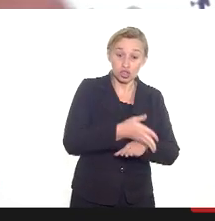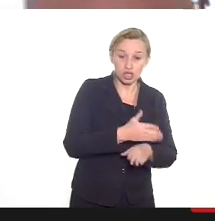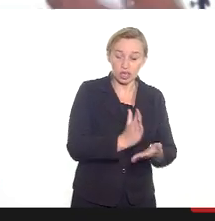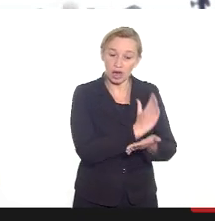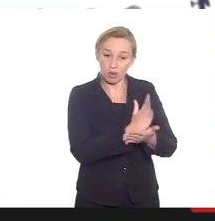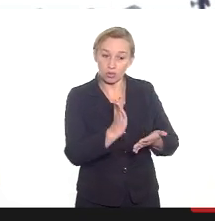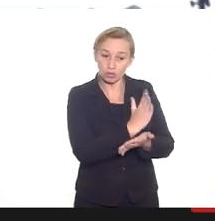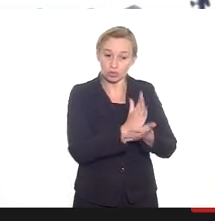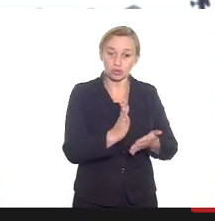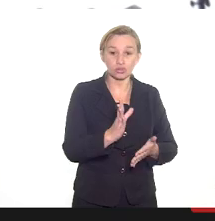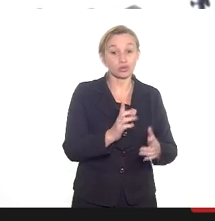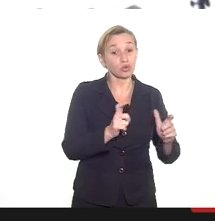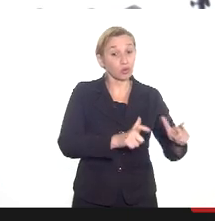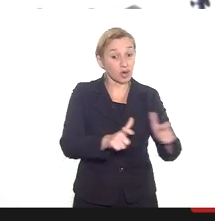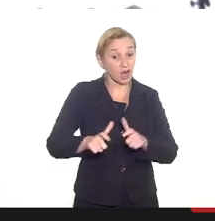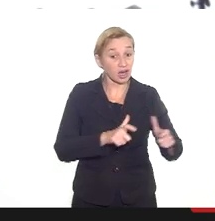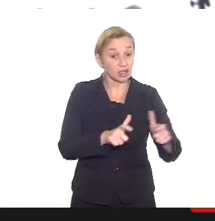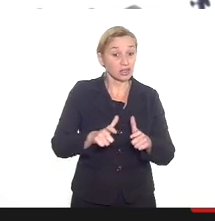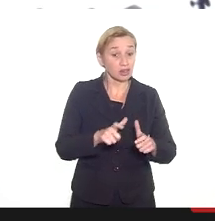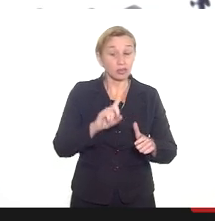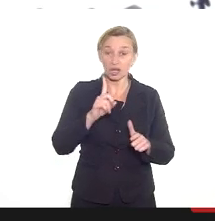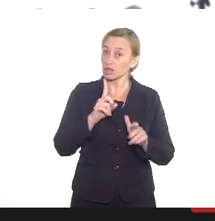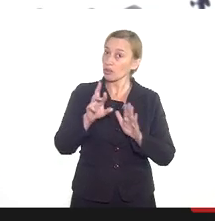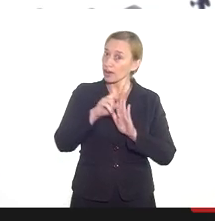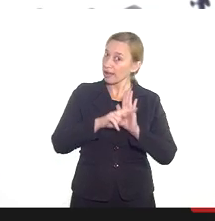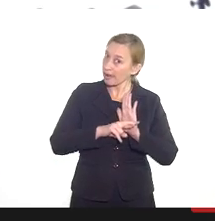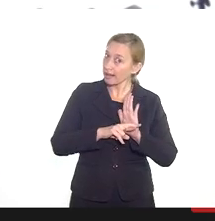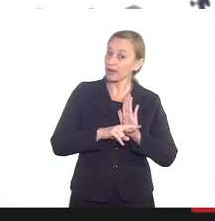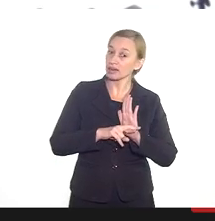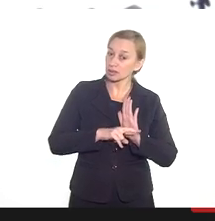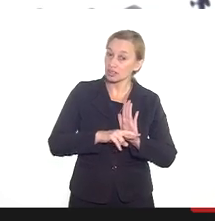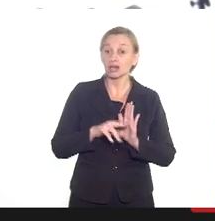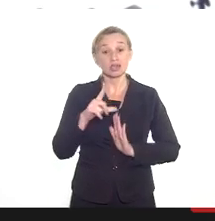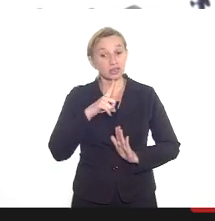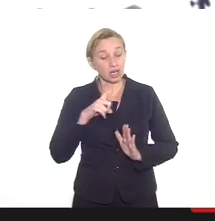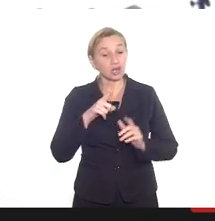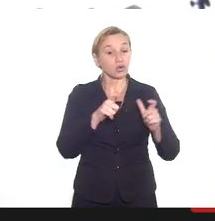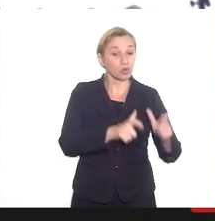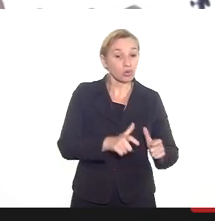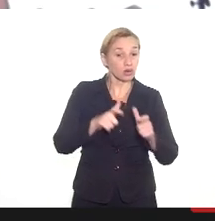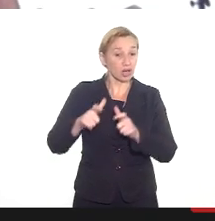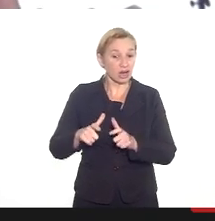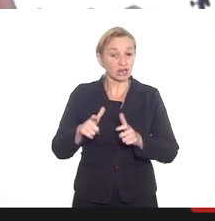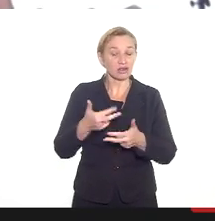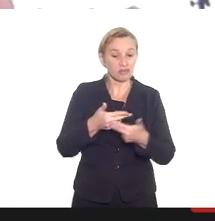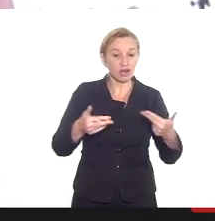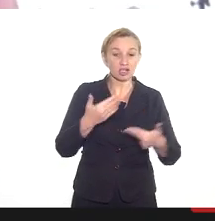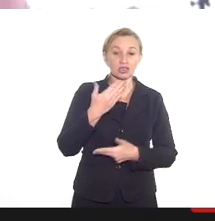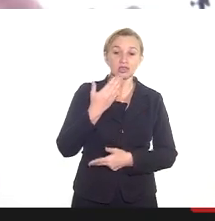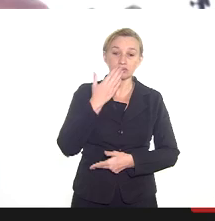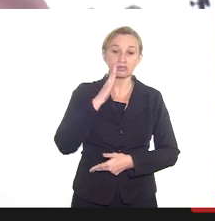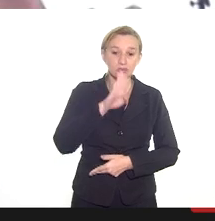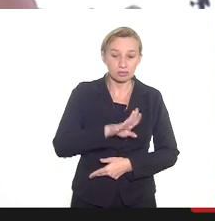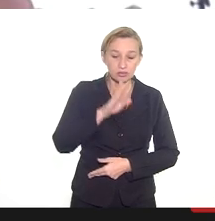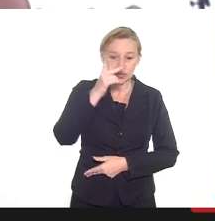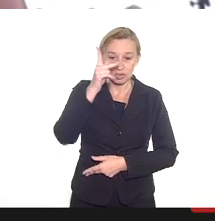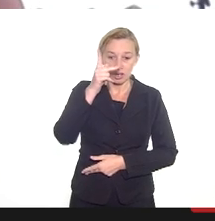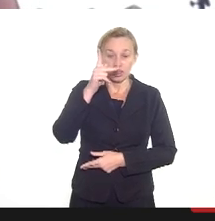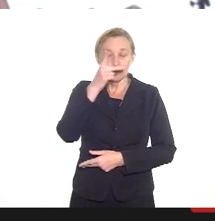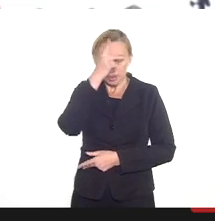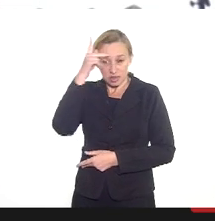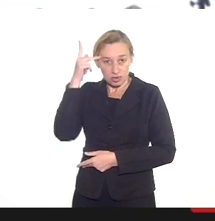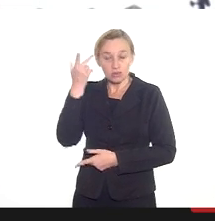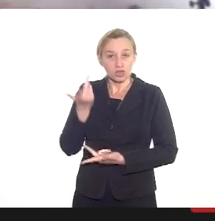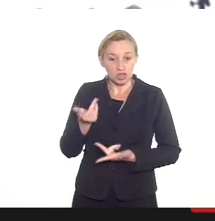falo determinados, porque isso não é uma regra, a gente sabe que existem muitas pessoas comprometidas com esse olhar